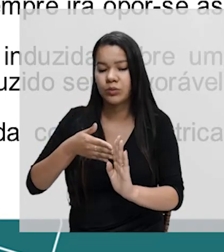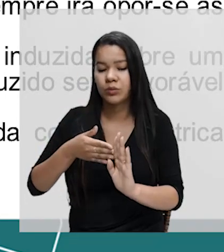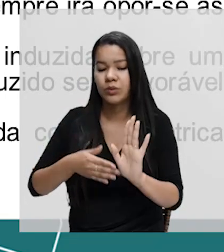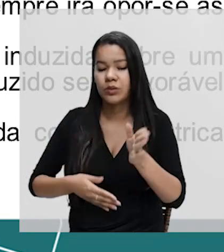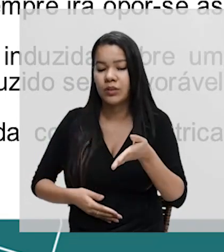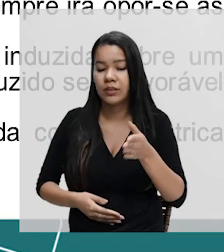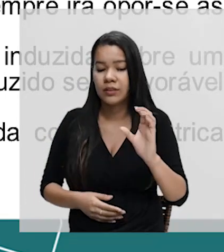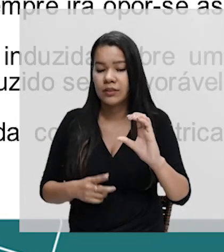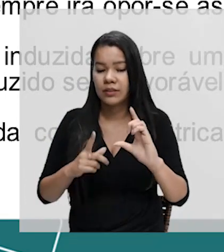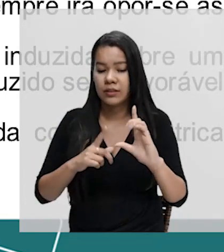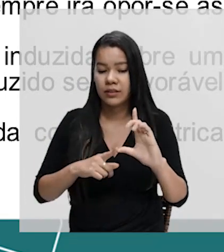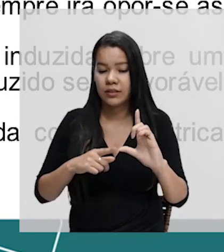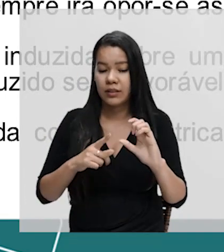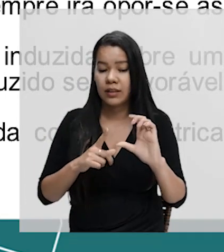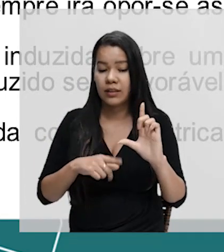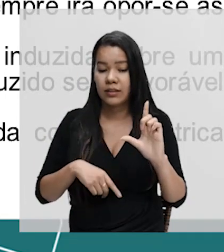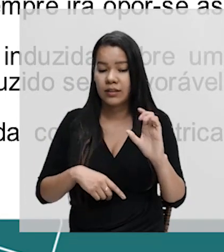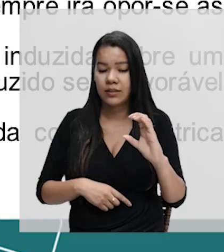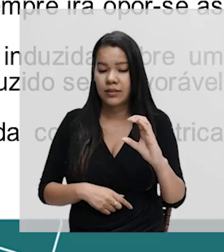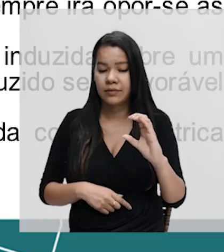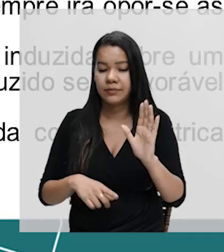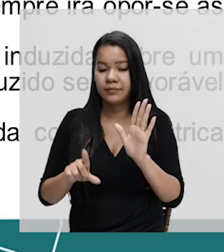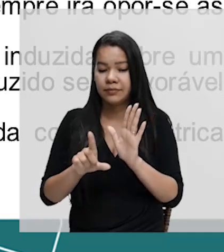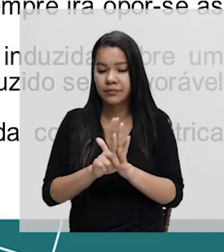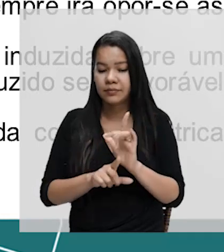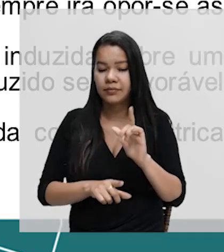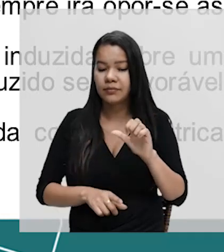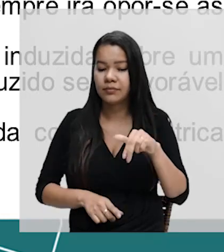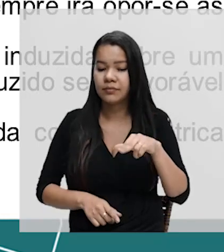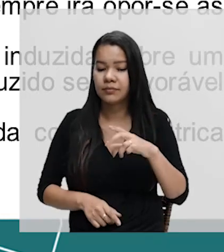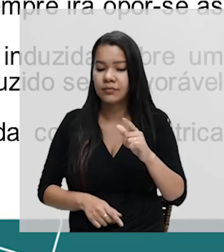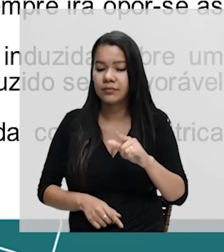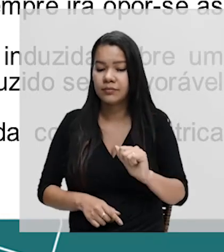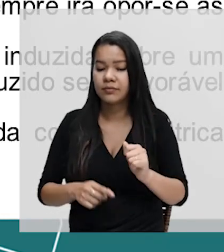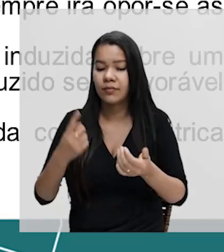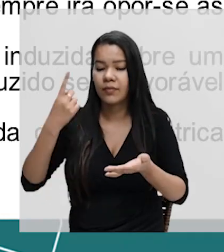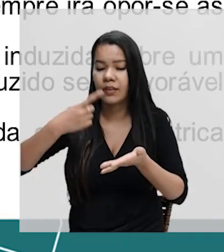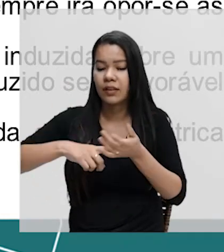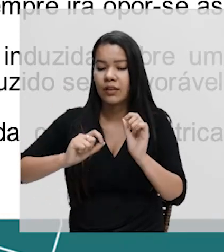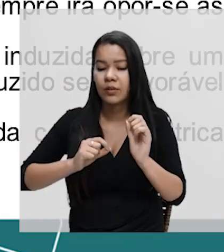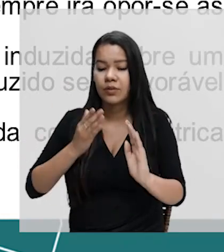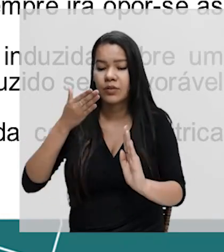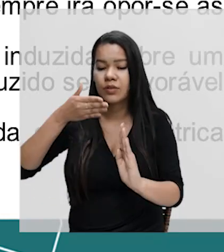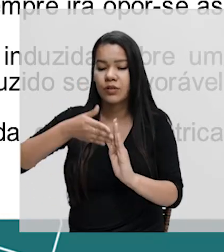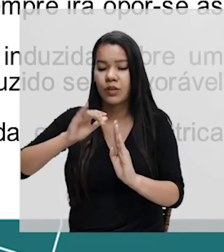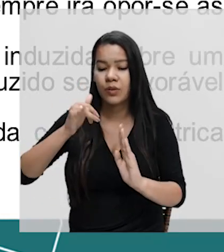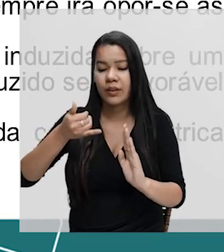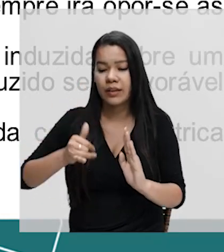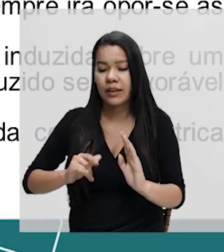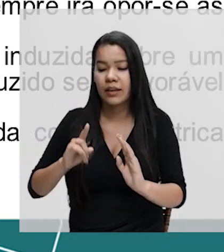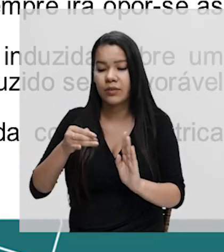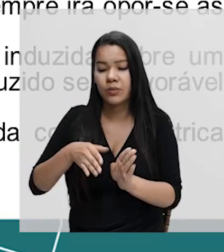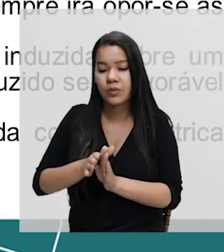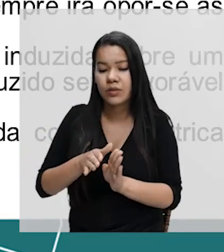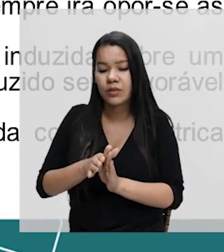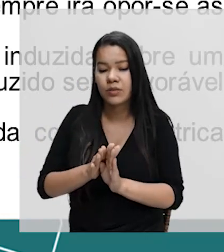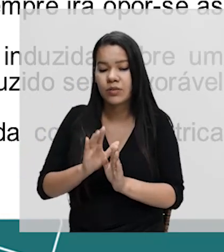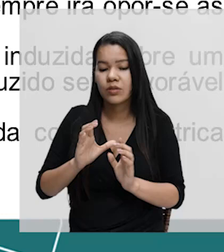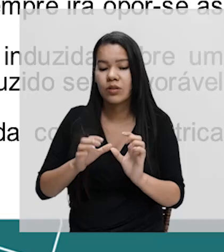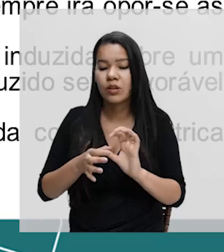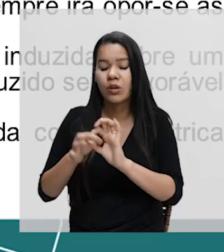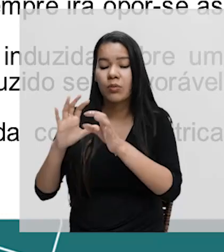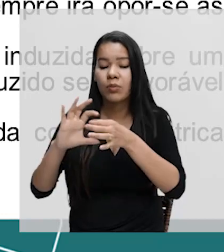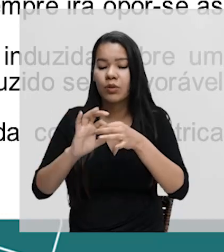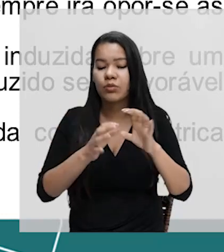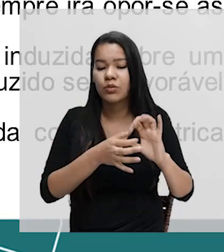sempre irá opor-se à variação do campo magnético externo. Letra D. A lei de Lenz afirma